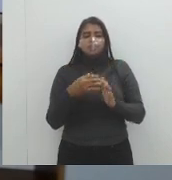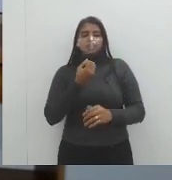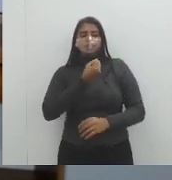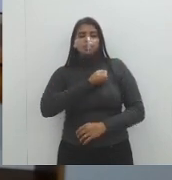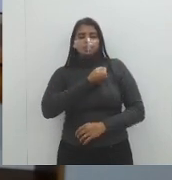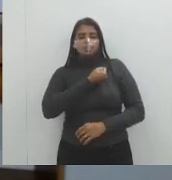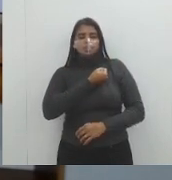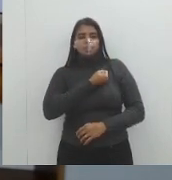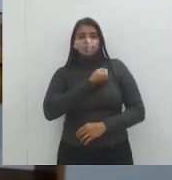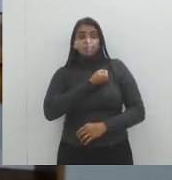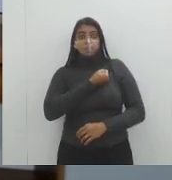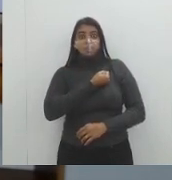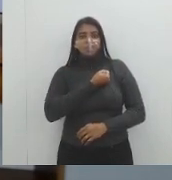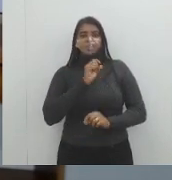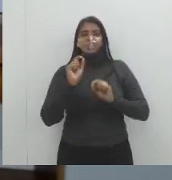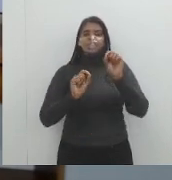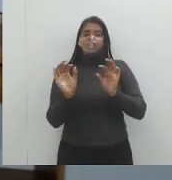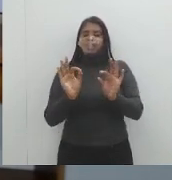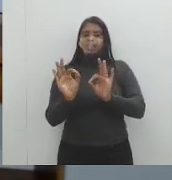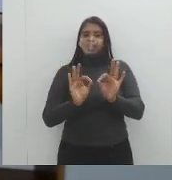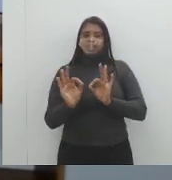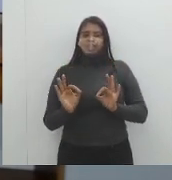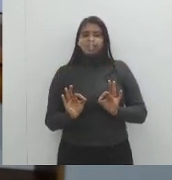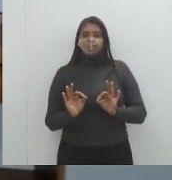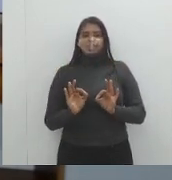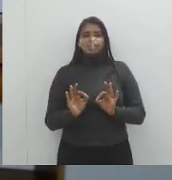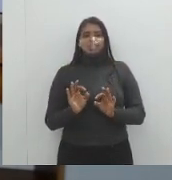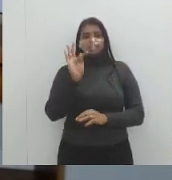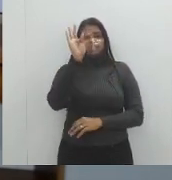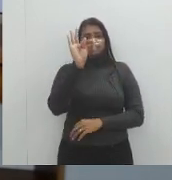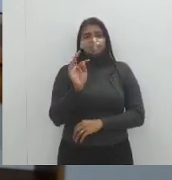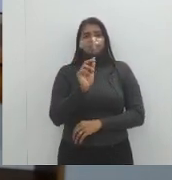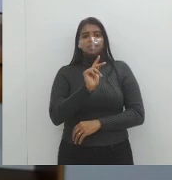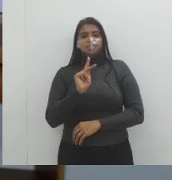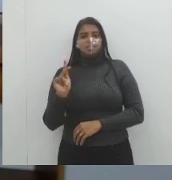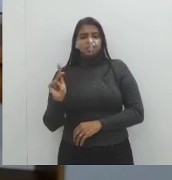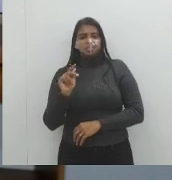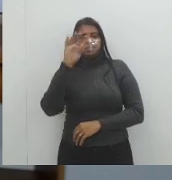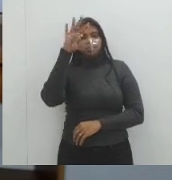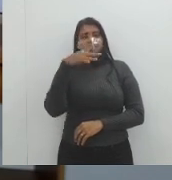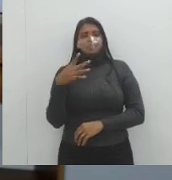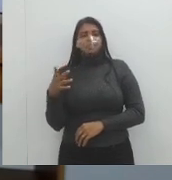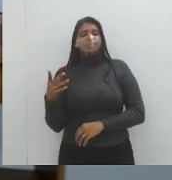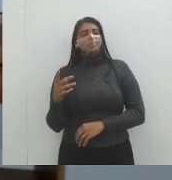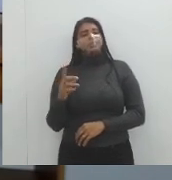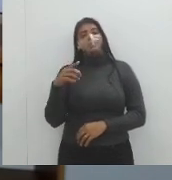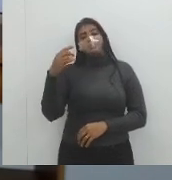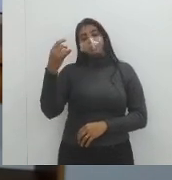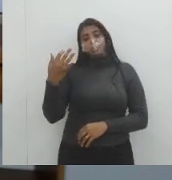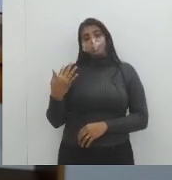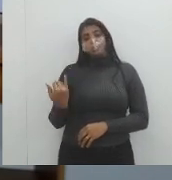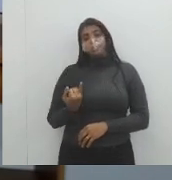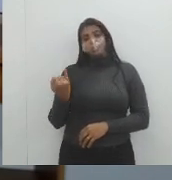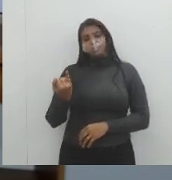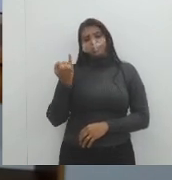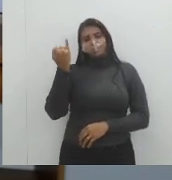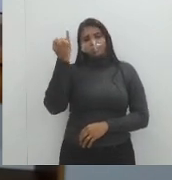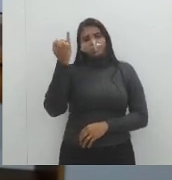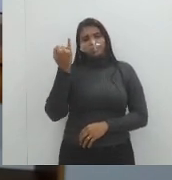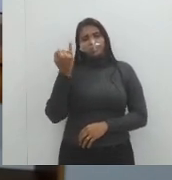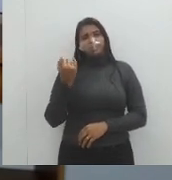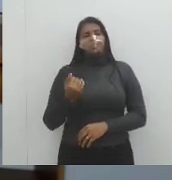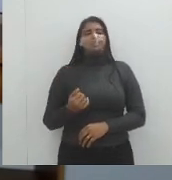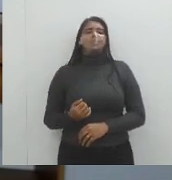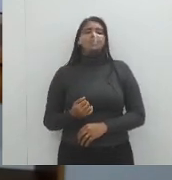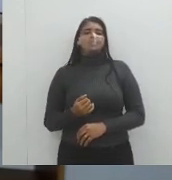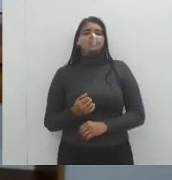número atômico, é que é organizada a tabela periódica, tá? Mas, além disso, tem outra questão também importante sobre o átomo,